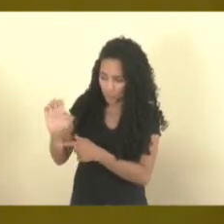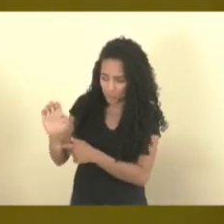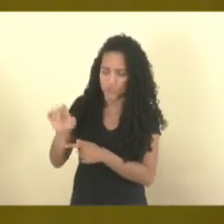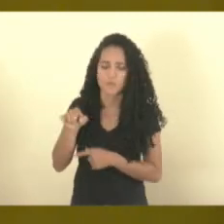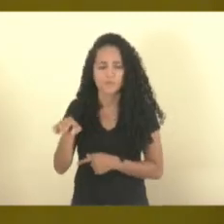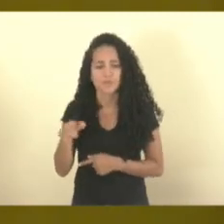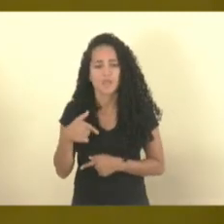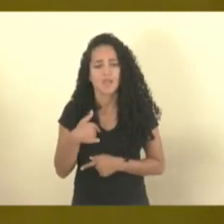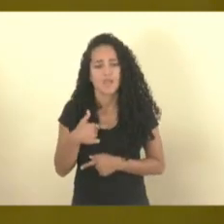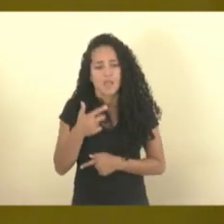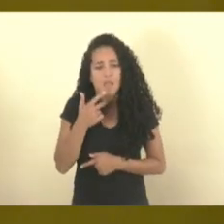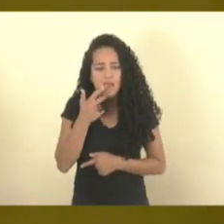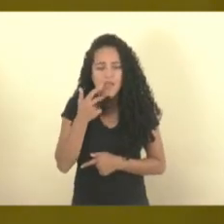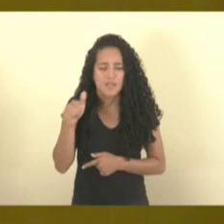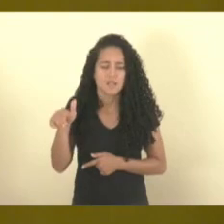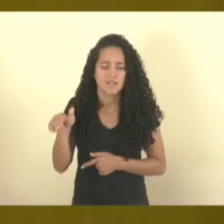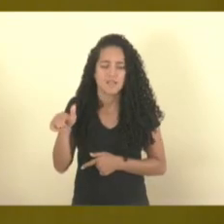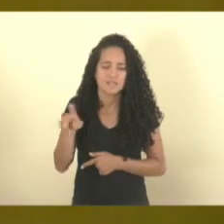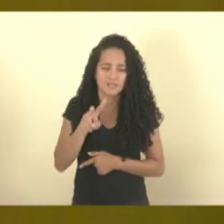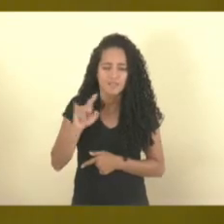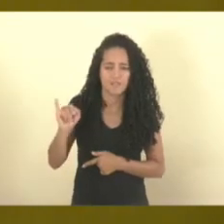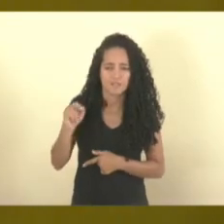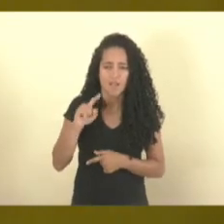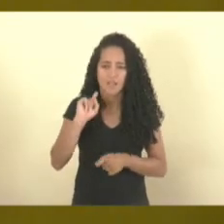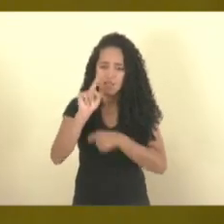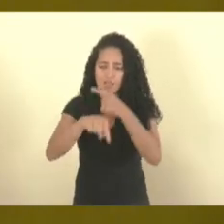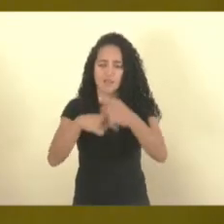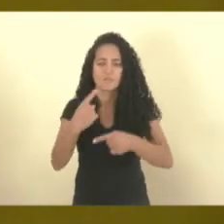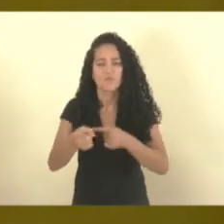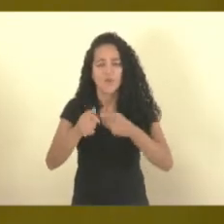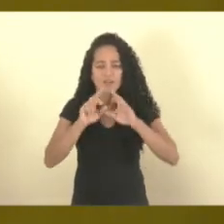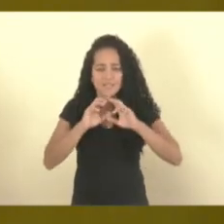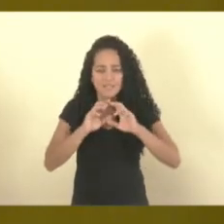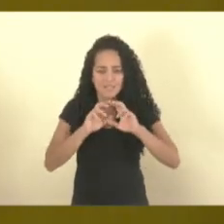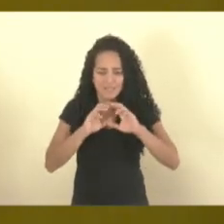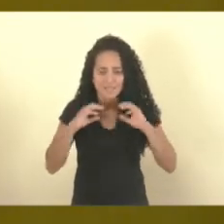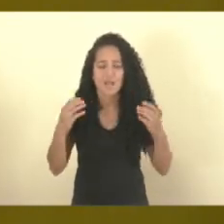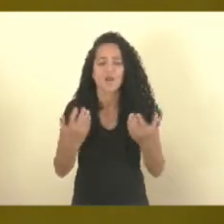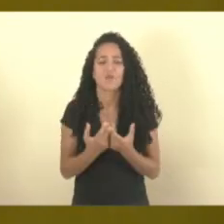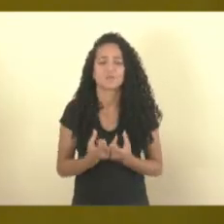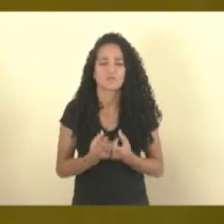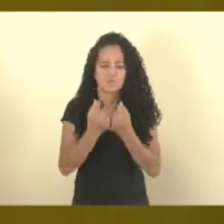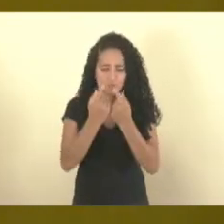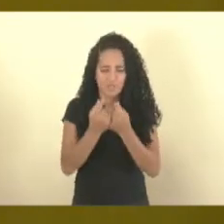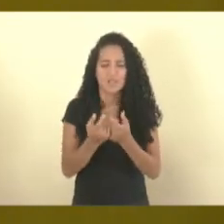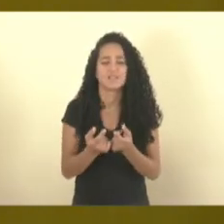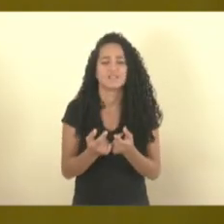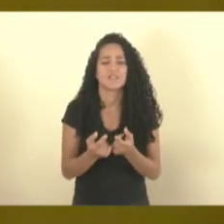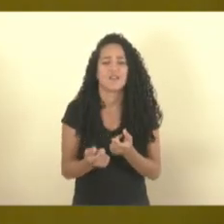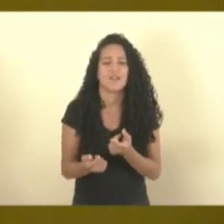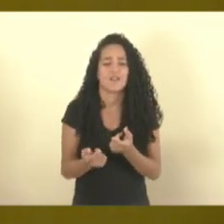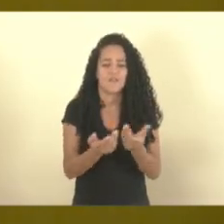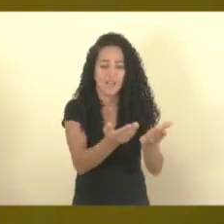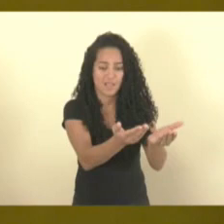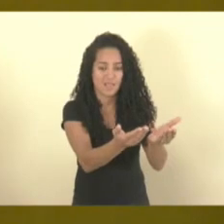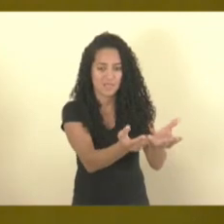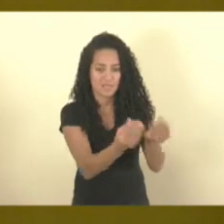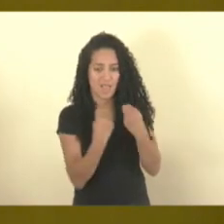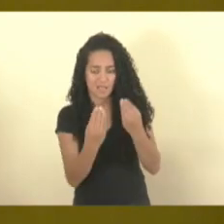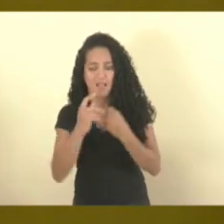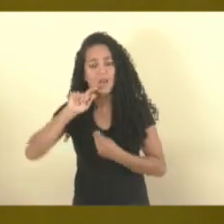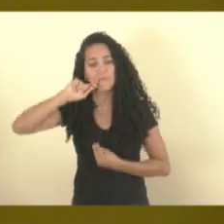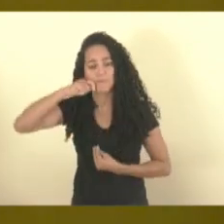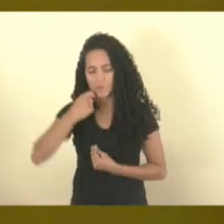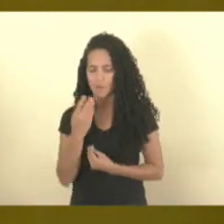ele está devendo Pão Brode para a gente na Comissão de Finanças e agora vai dever para todos os deputados aqui no plenário. Ele ficou